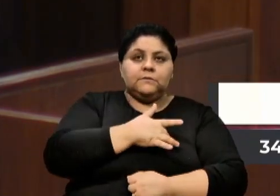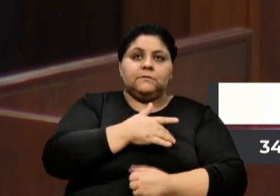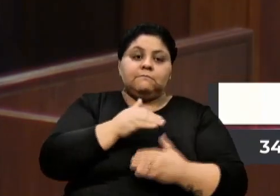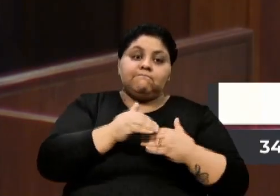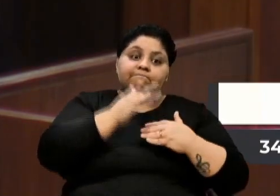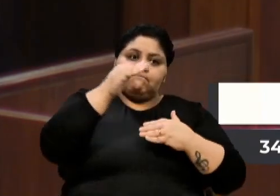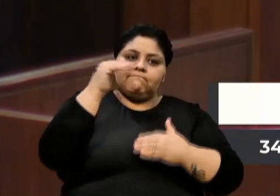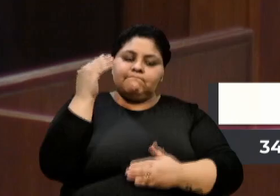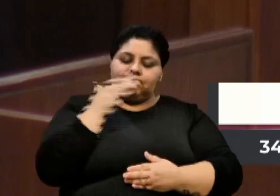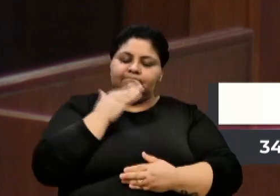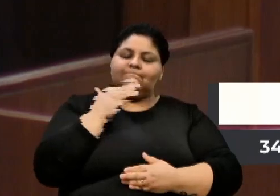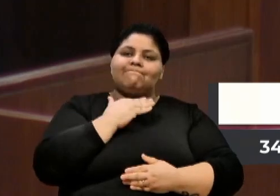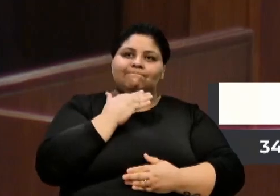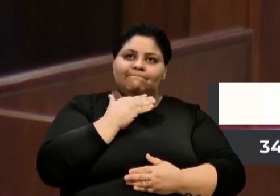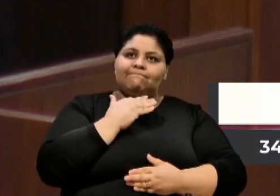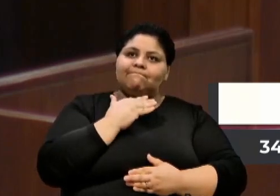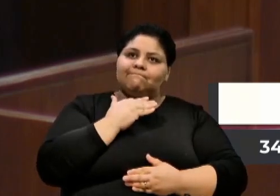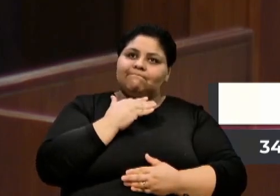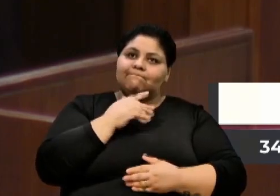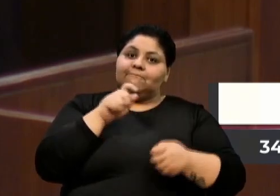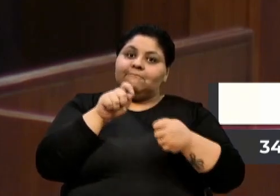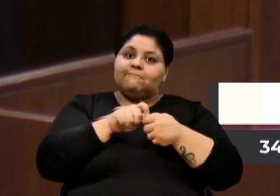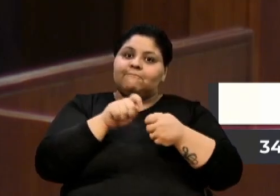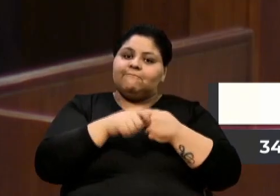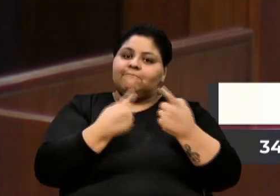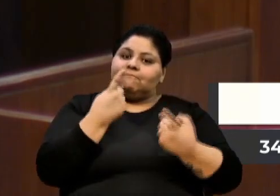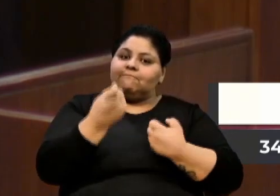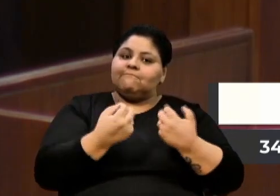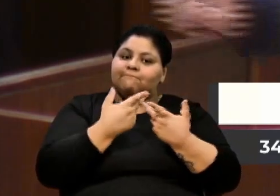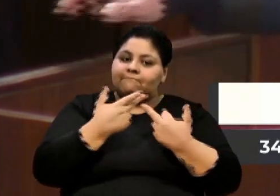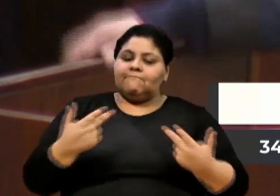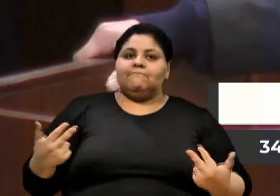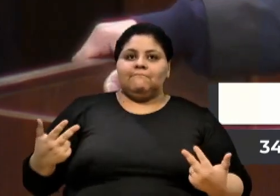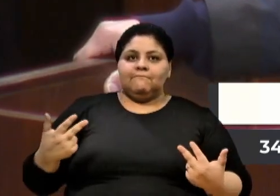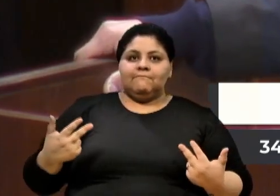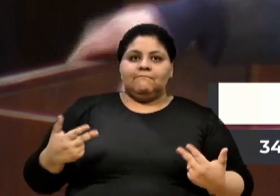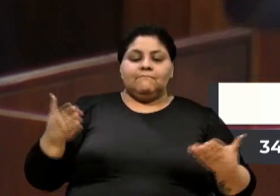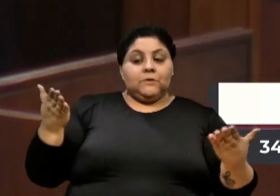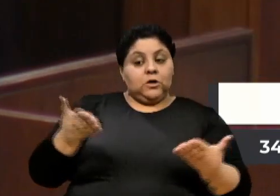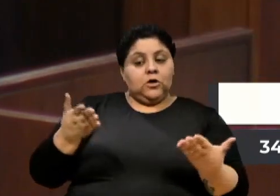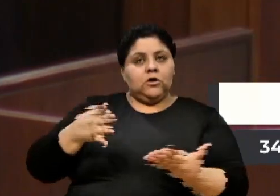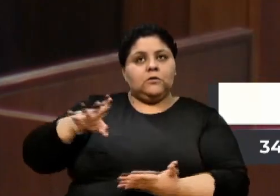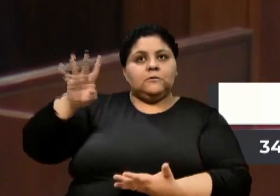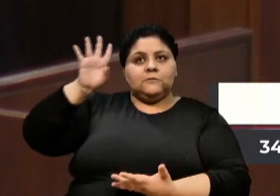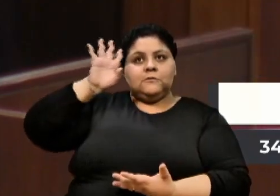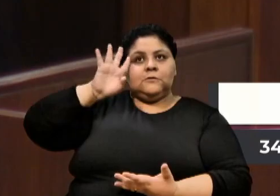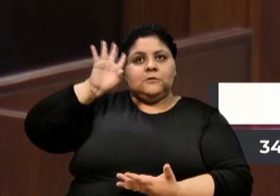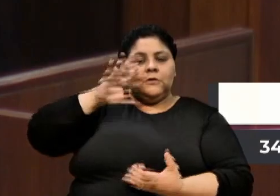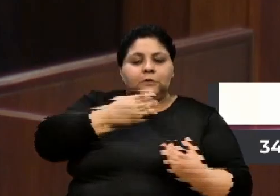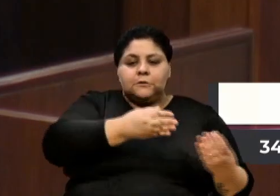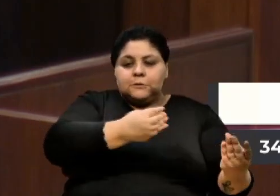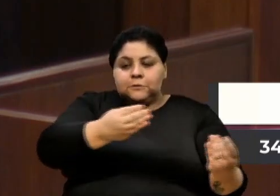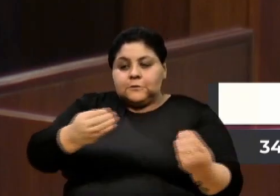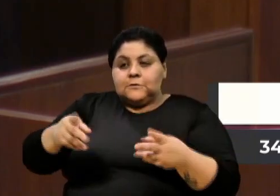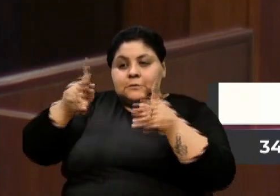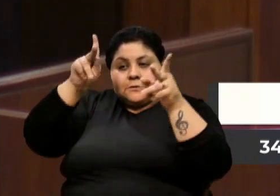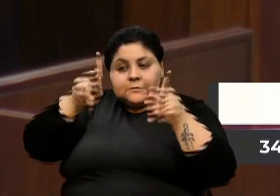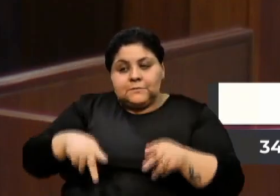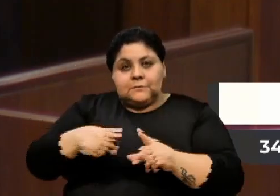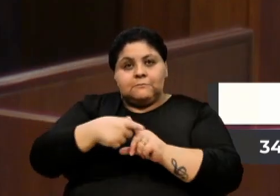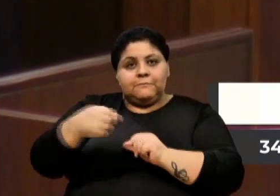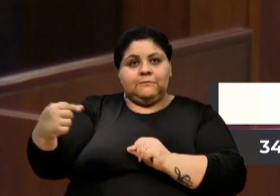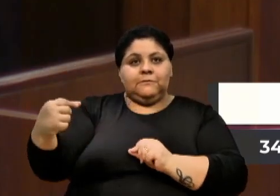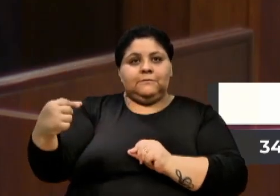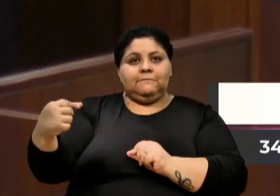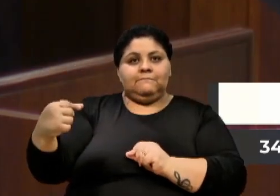possível, tome providências. Hoje, quarta-feira, muitas pessoas foram embora,